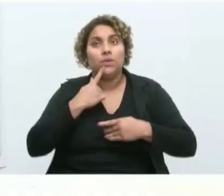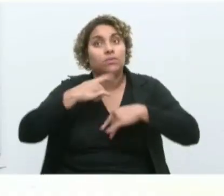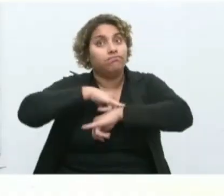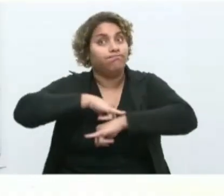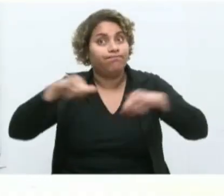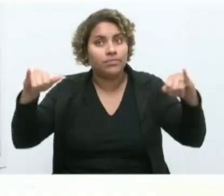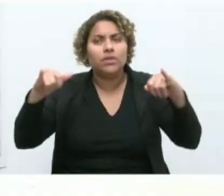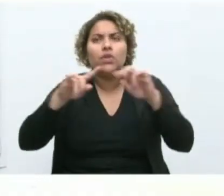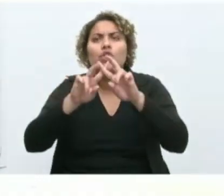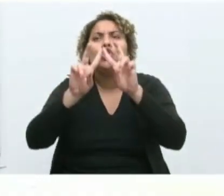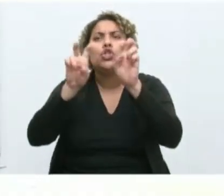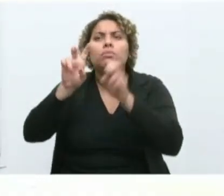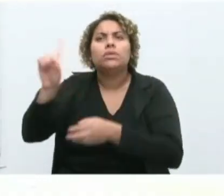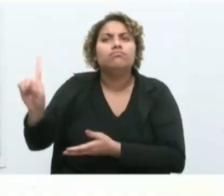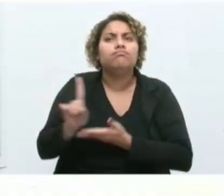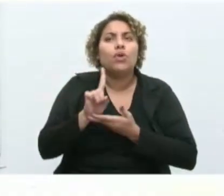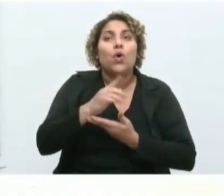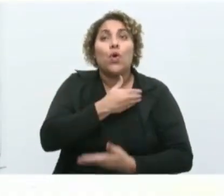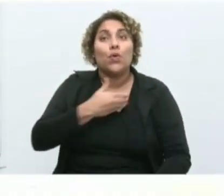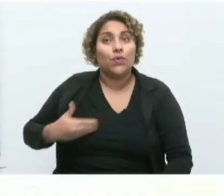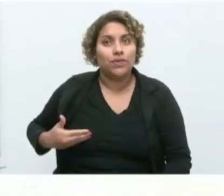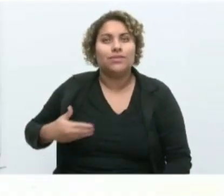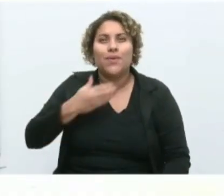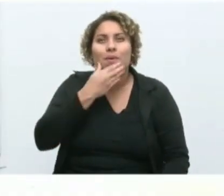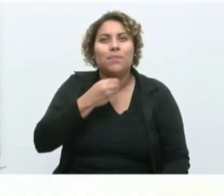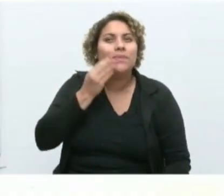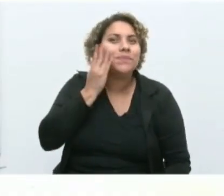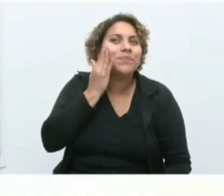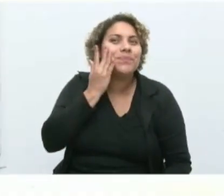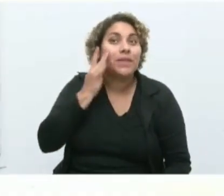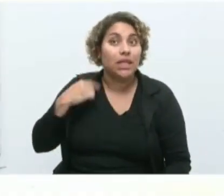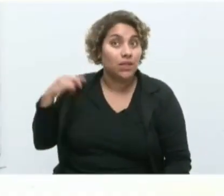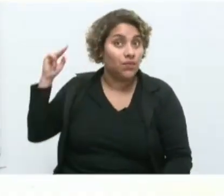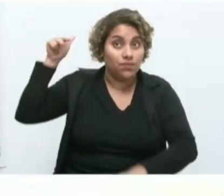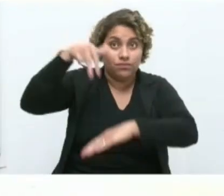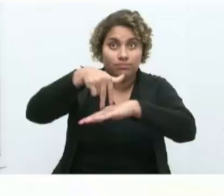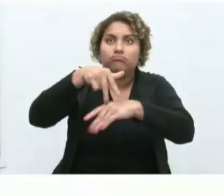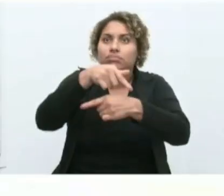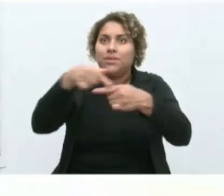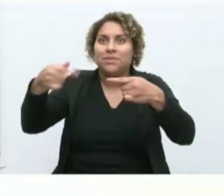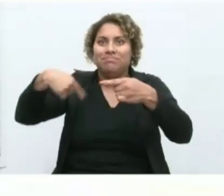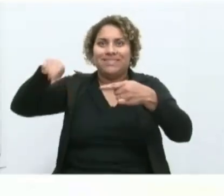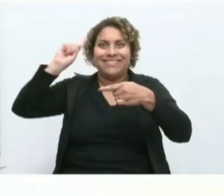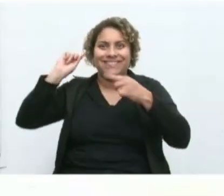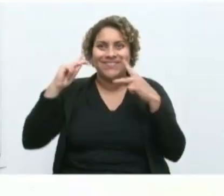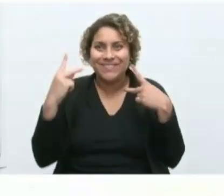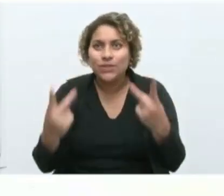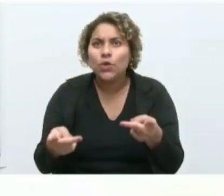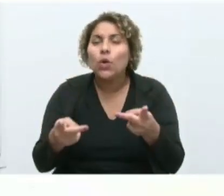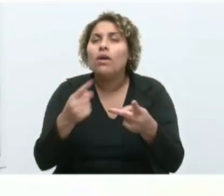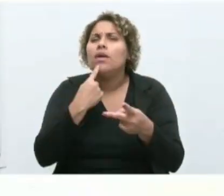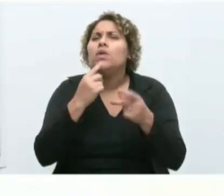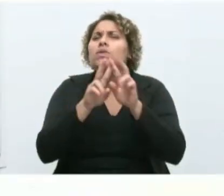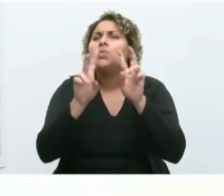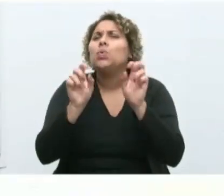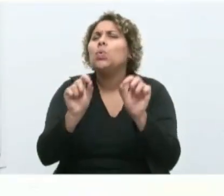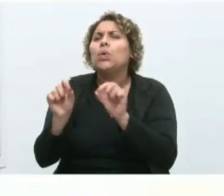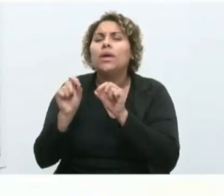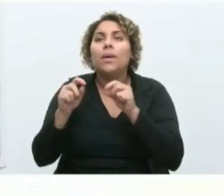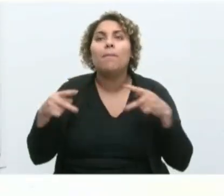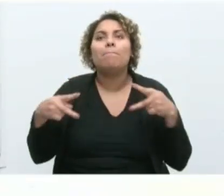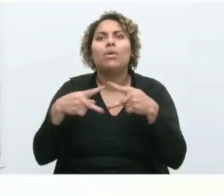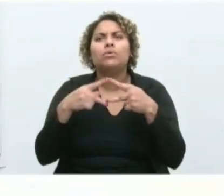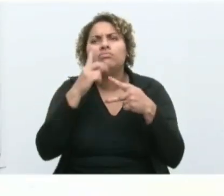governador Tarcísio de Freitas na visita que fez a semana passada, onde ele falou que Paulínia tem a cara